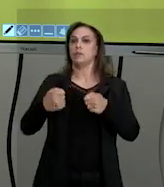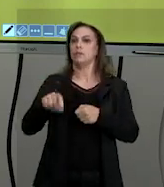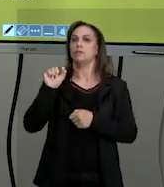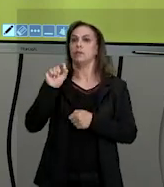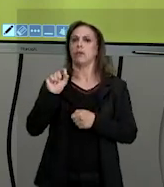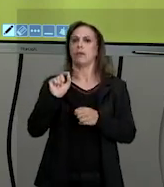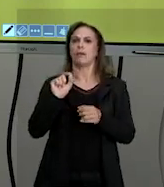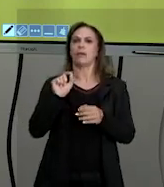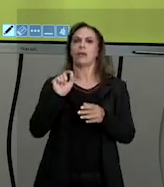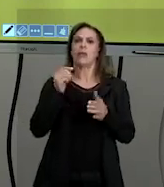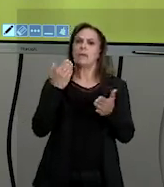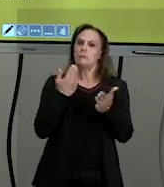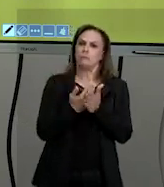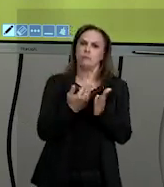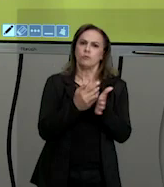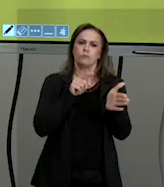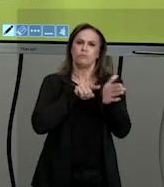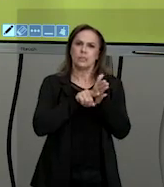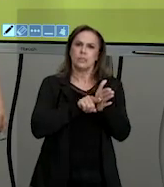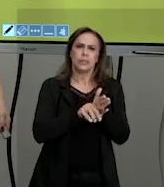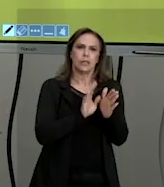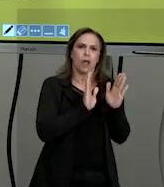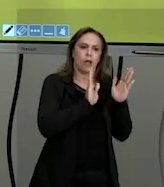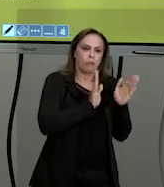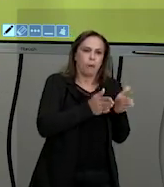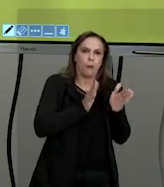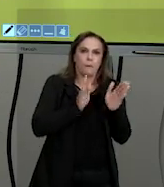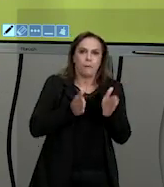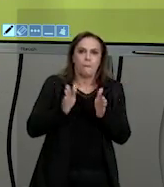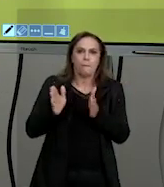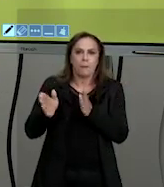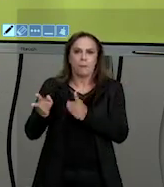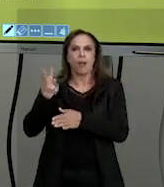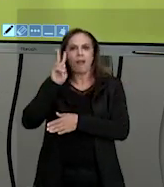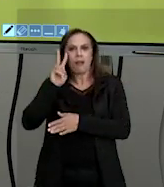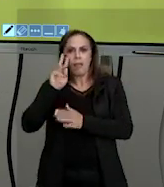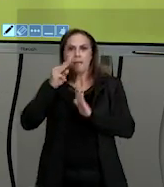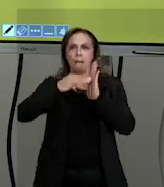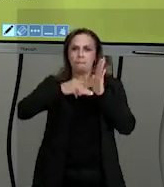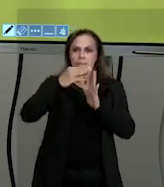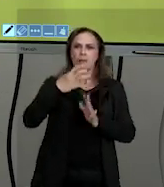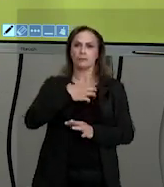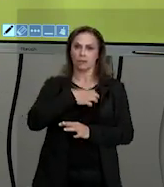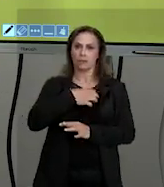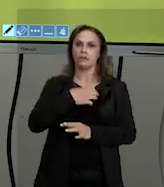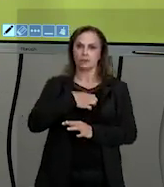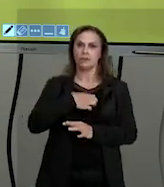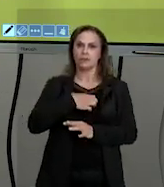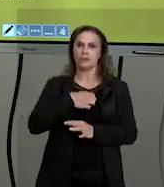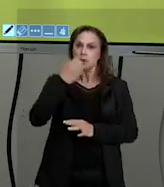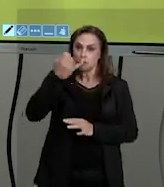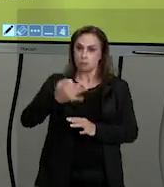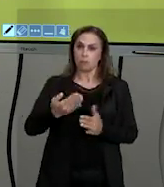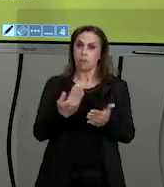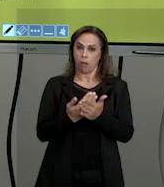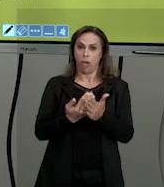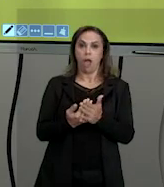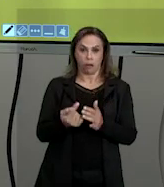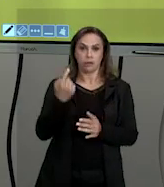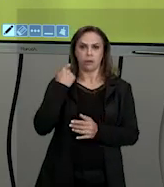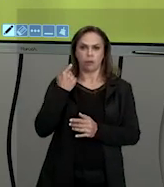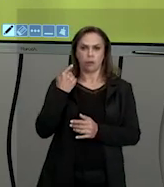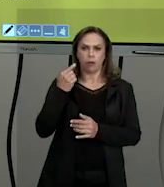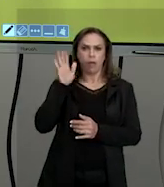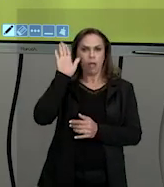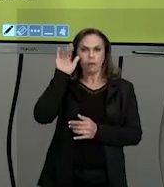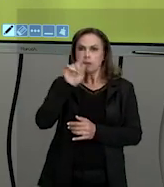aquelas etapas do método científico que a gente falou na aula anterior. Aliás, se você não assistiu essa aula anterior, recomendo que você vá